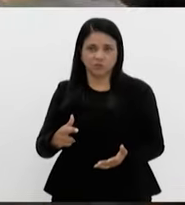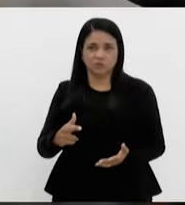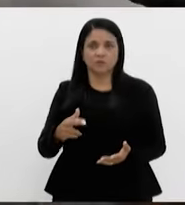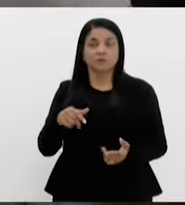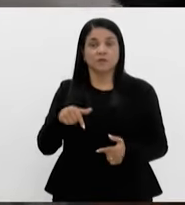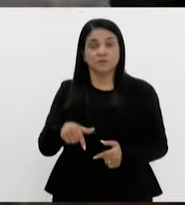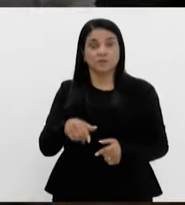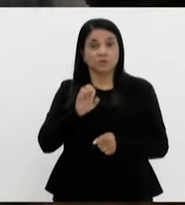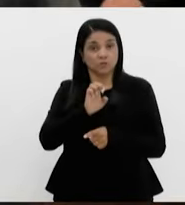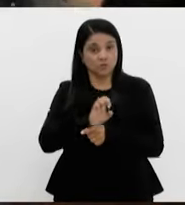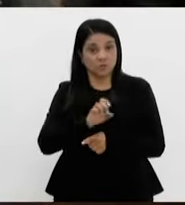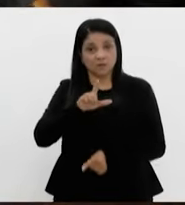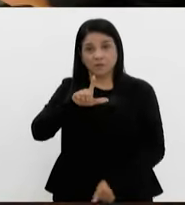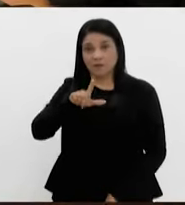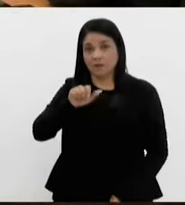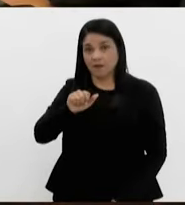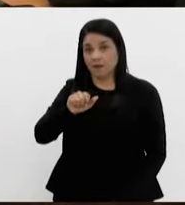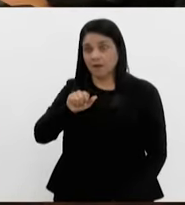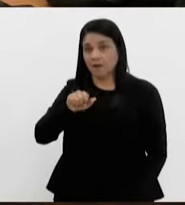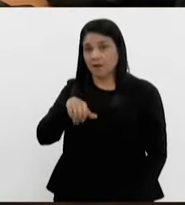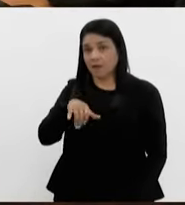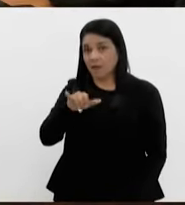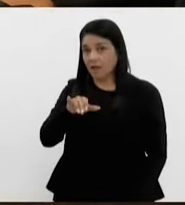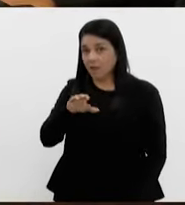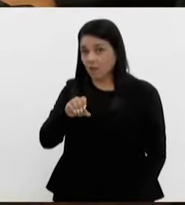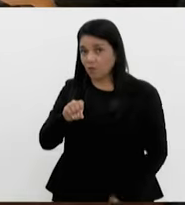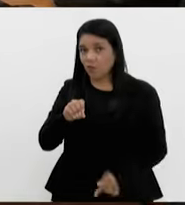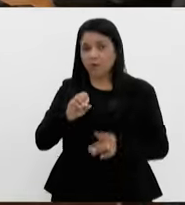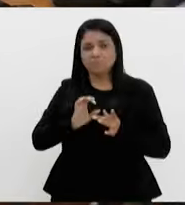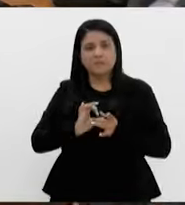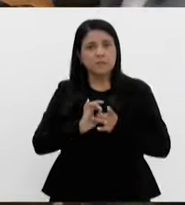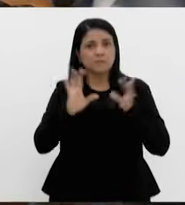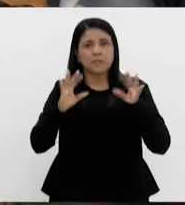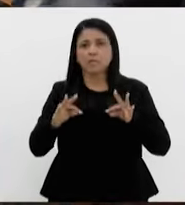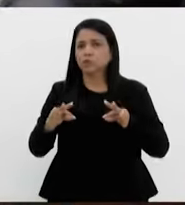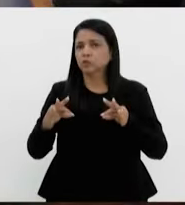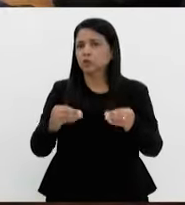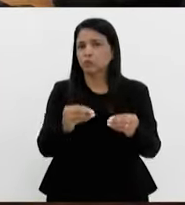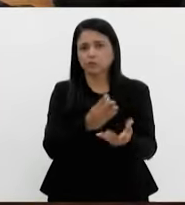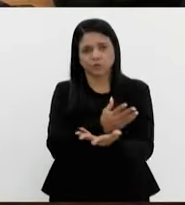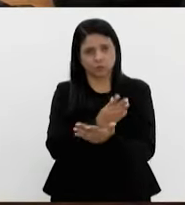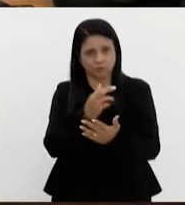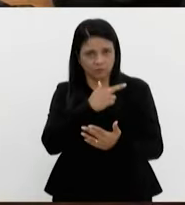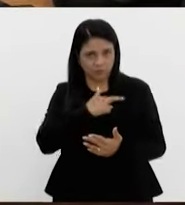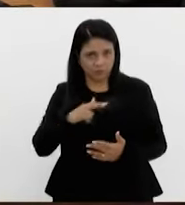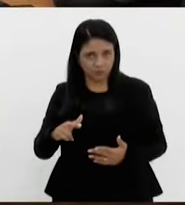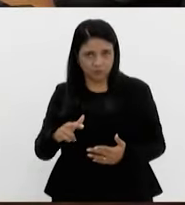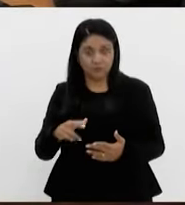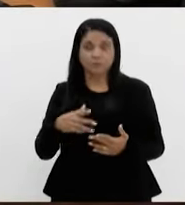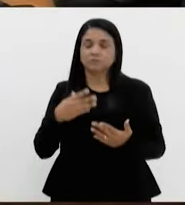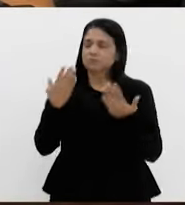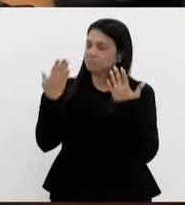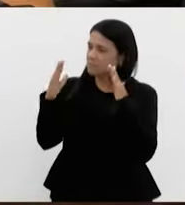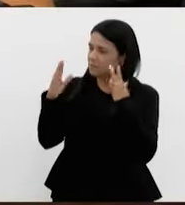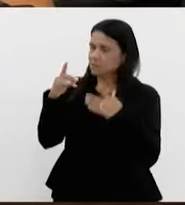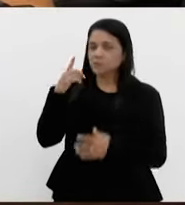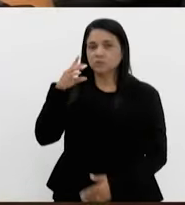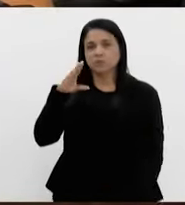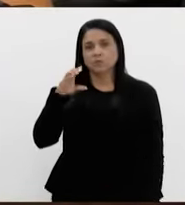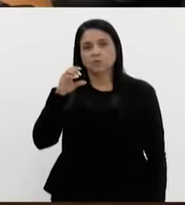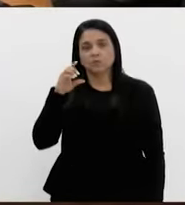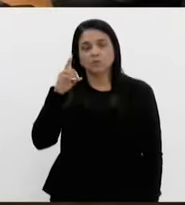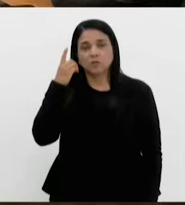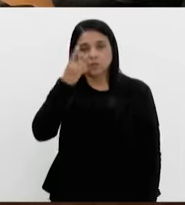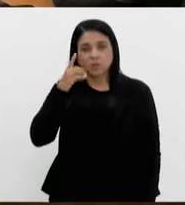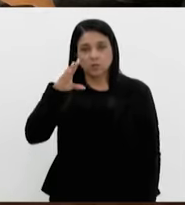Estado laico é aquele que permite que todos tenham liberdade. Então, parabéns ao Ottoni, parabéns aos pastores